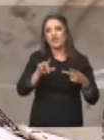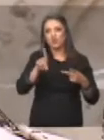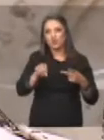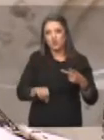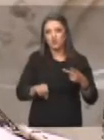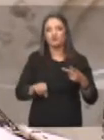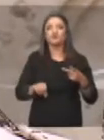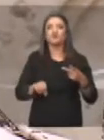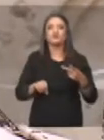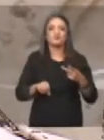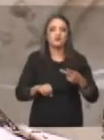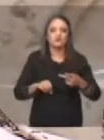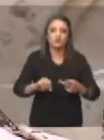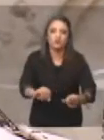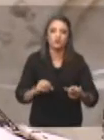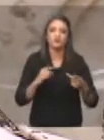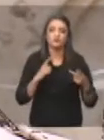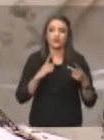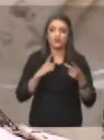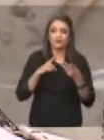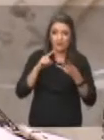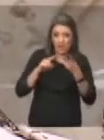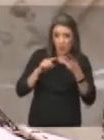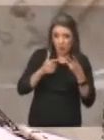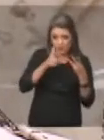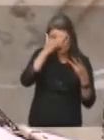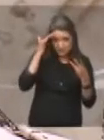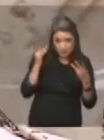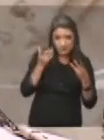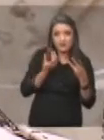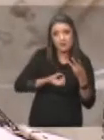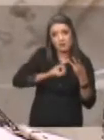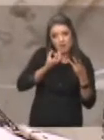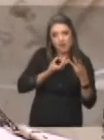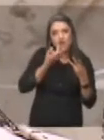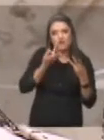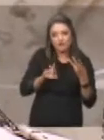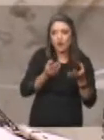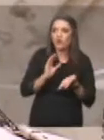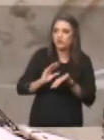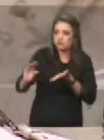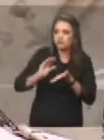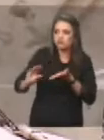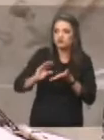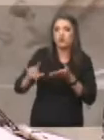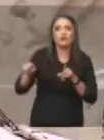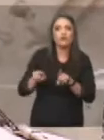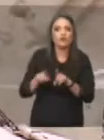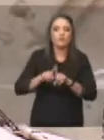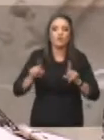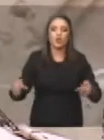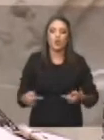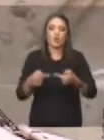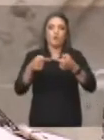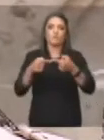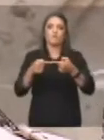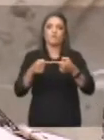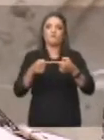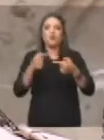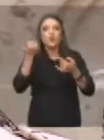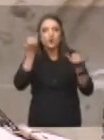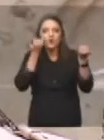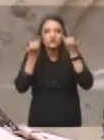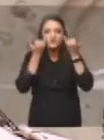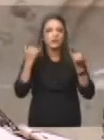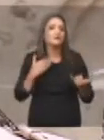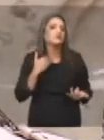em benefício de Silas também foram corroboradas pelas conclusões extraídas da análise dos dados, ao